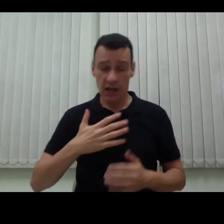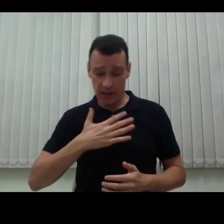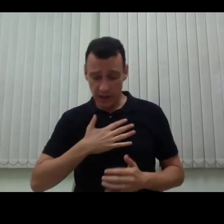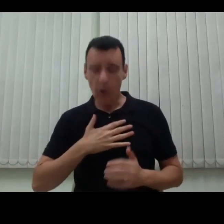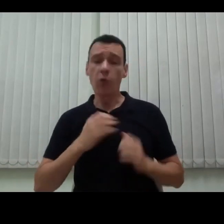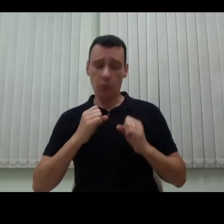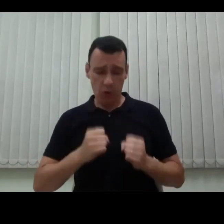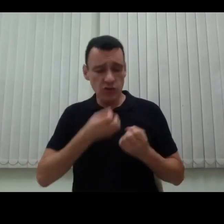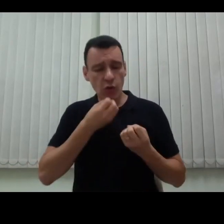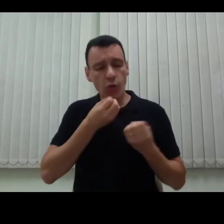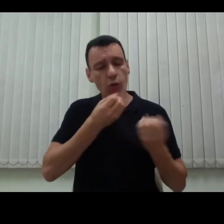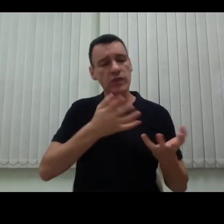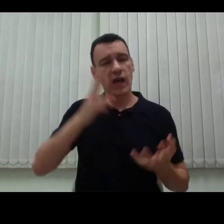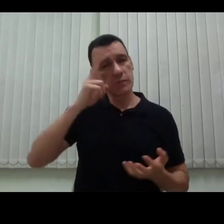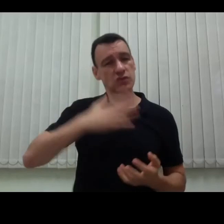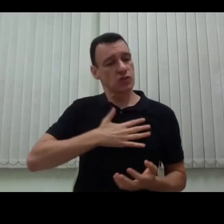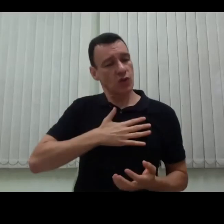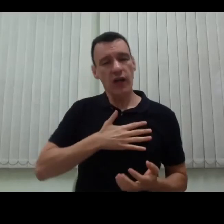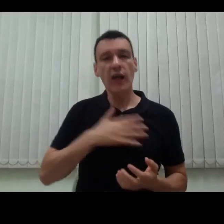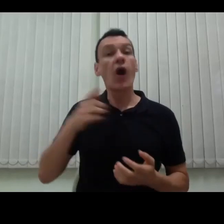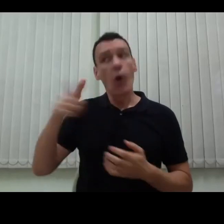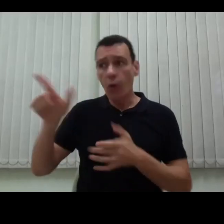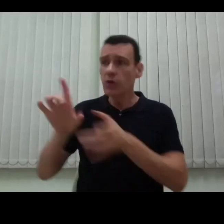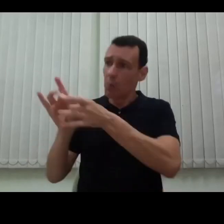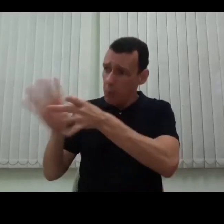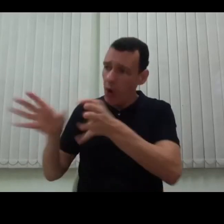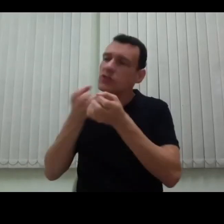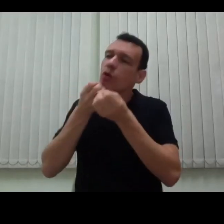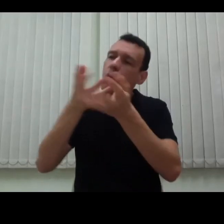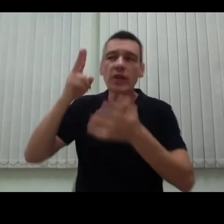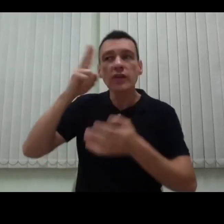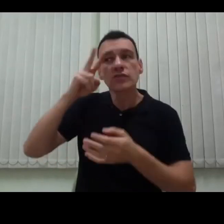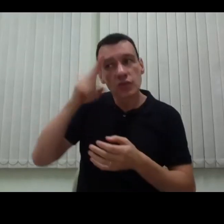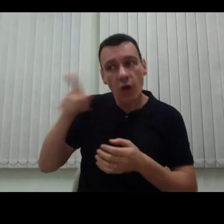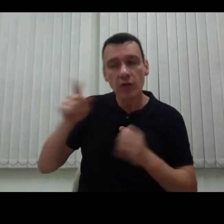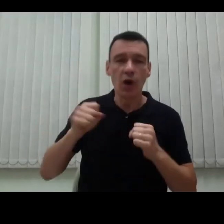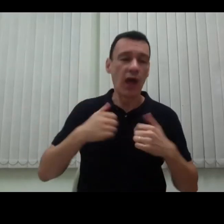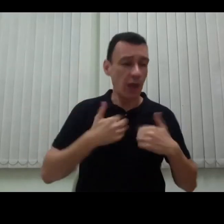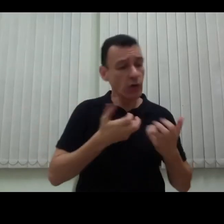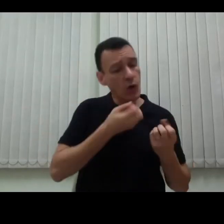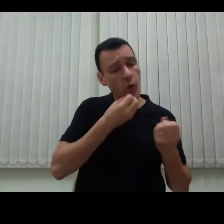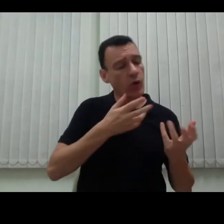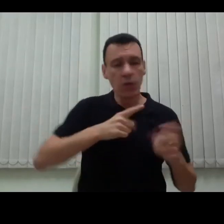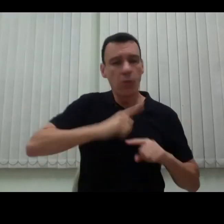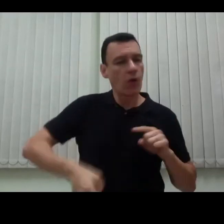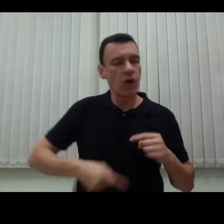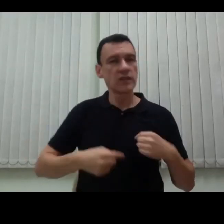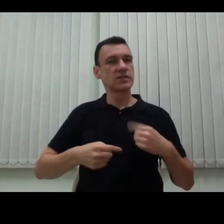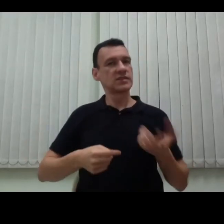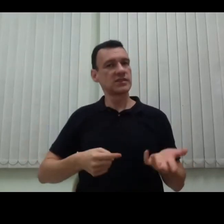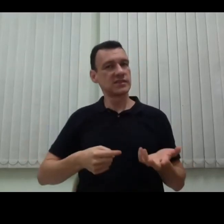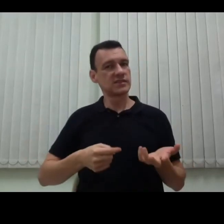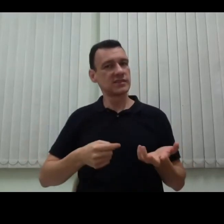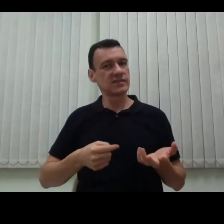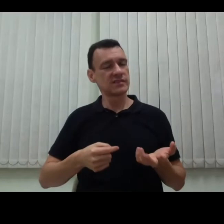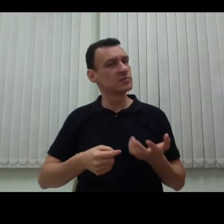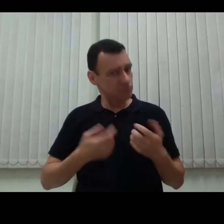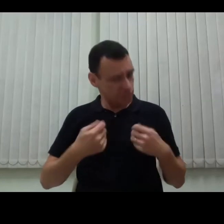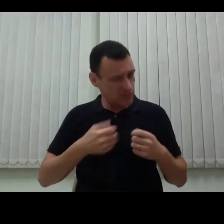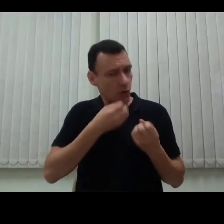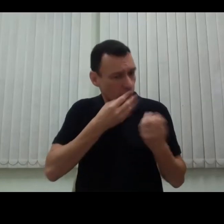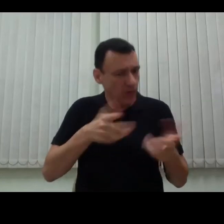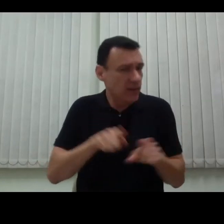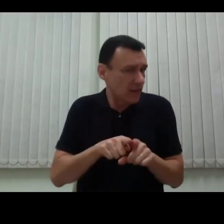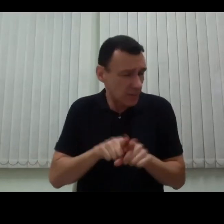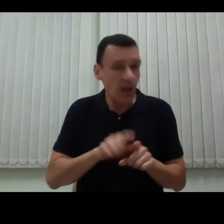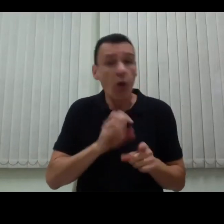puderam, ou que contaram, mas que foram silenciados. O negro na biblioteca, portanto, é